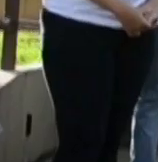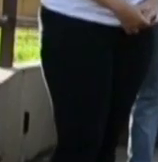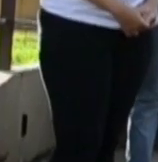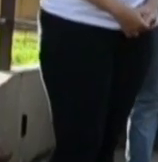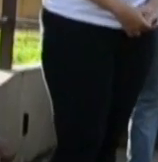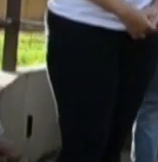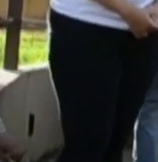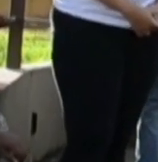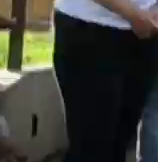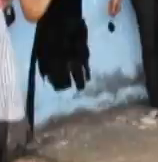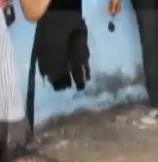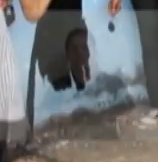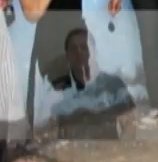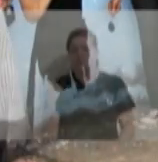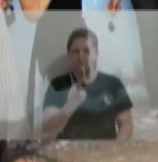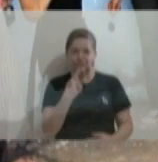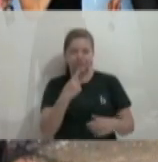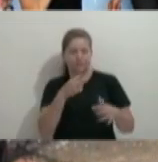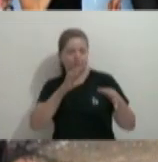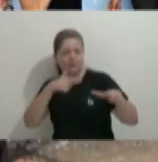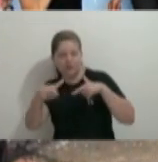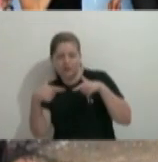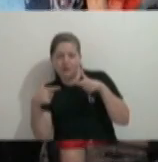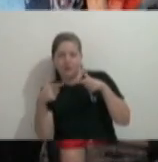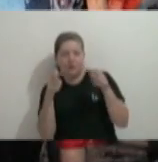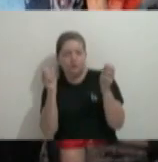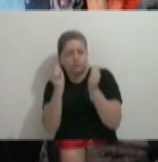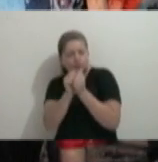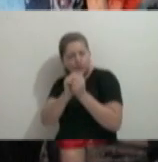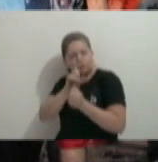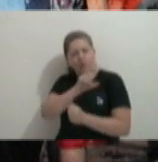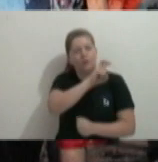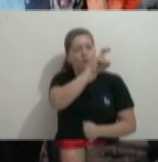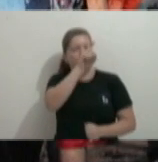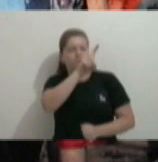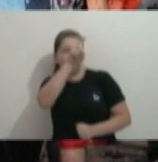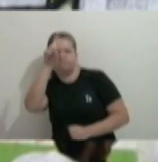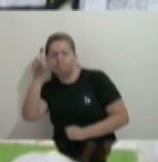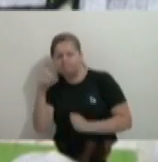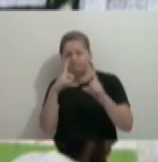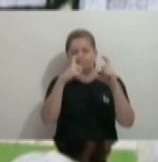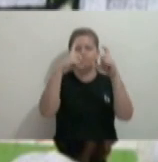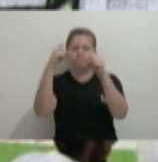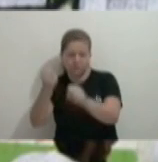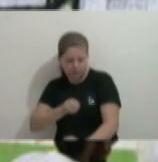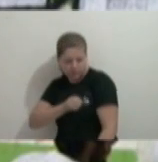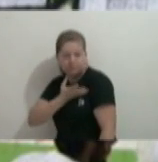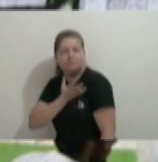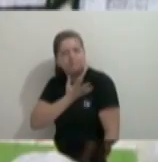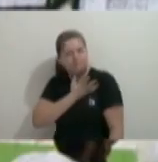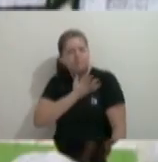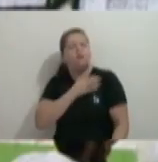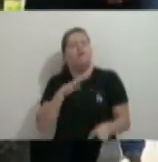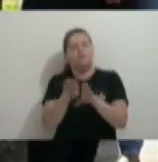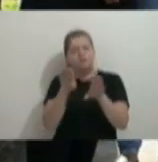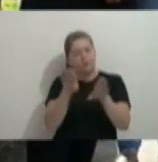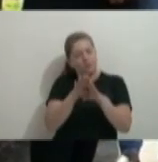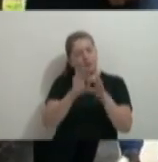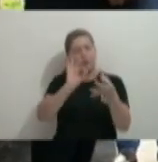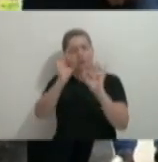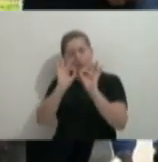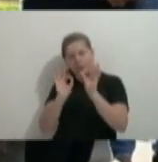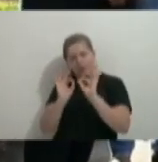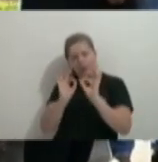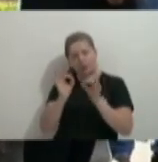A gente trabalha com grafite. de fotografia, poesia, e a gente